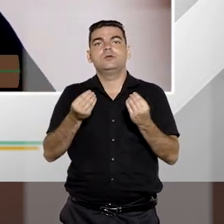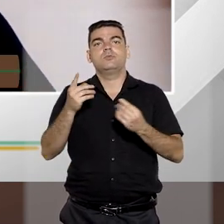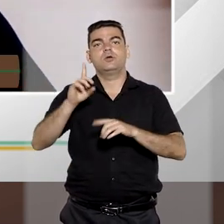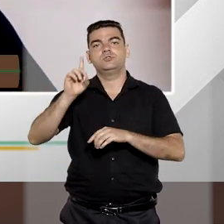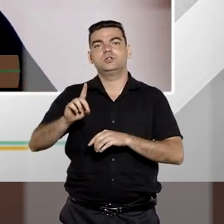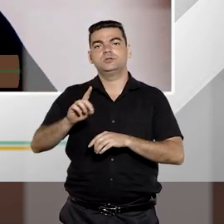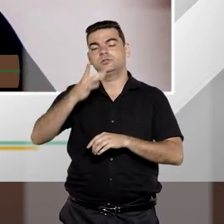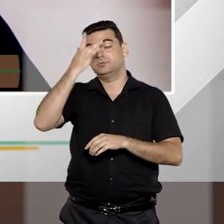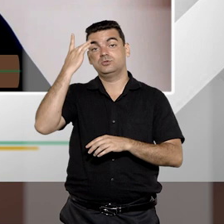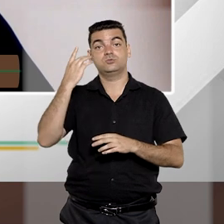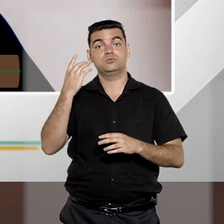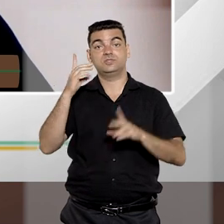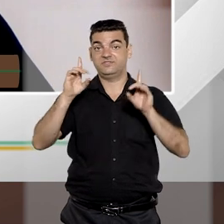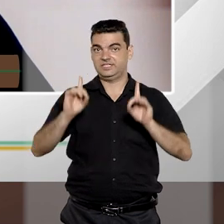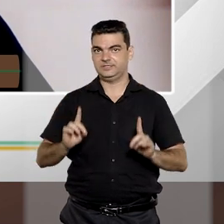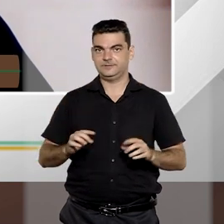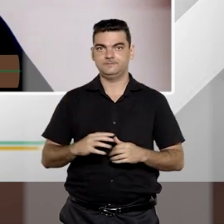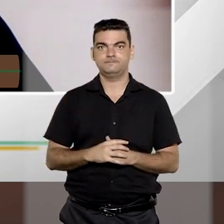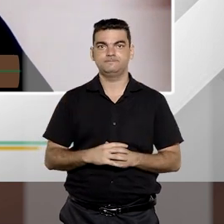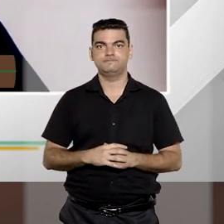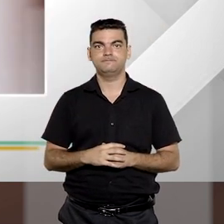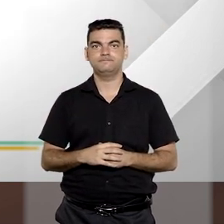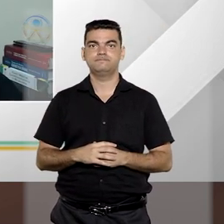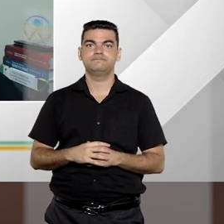aos direitos das pessoas com deficiência.